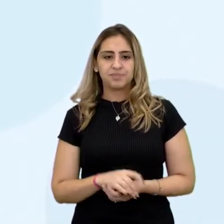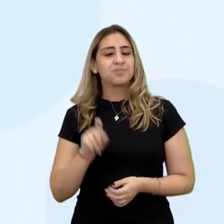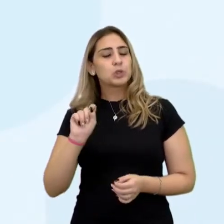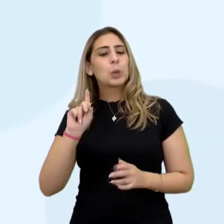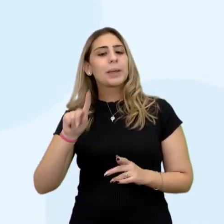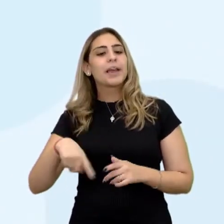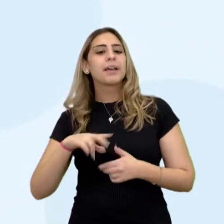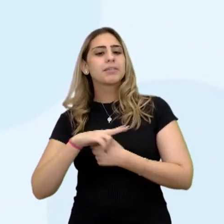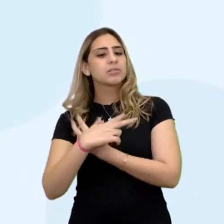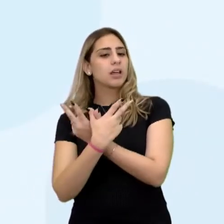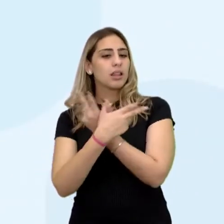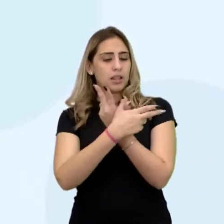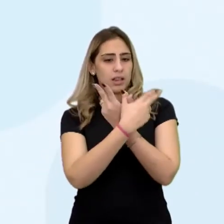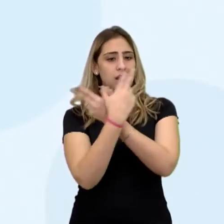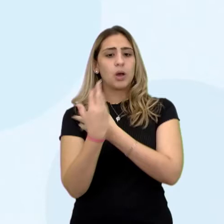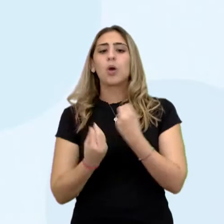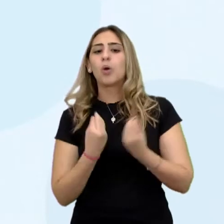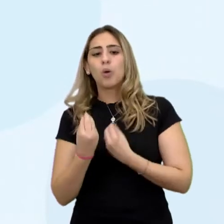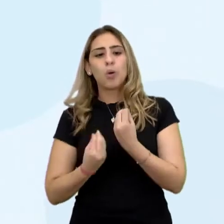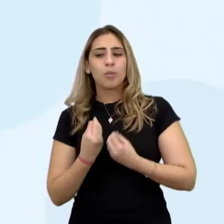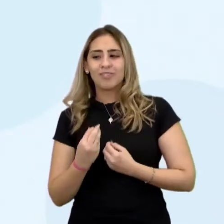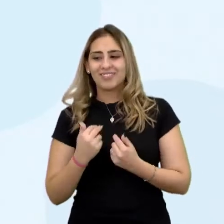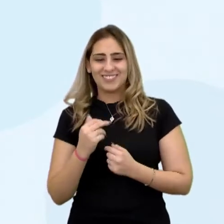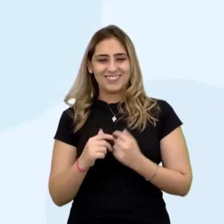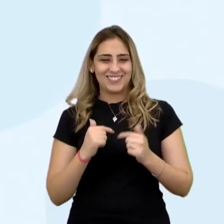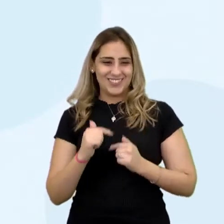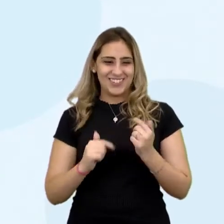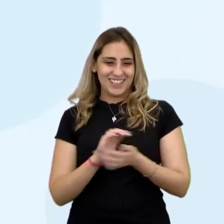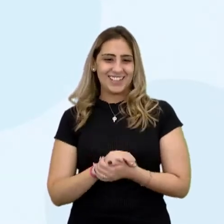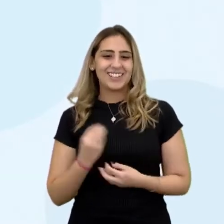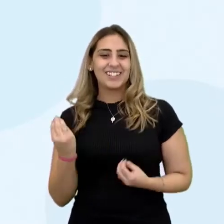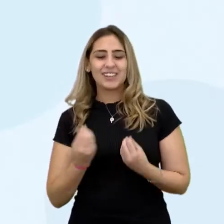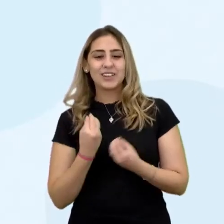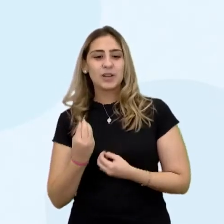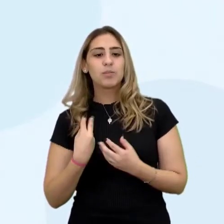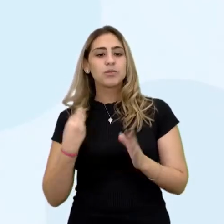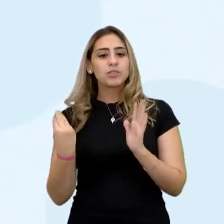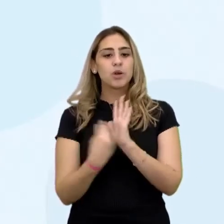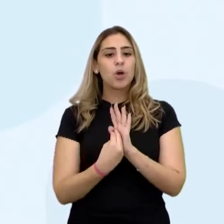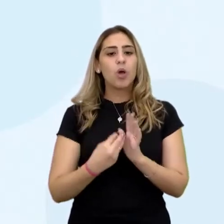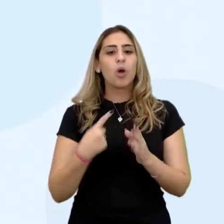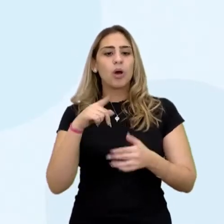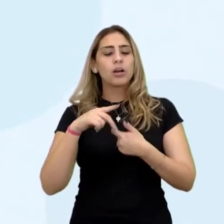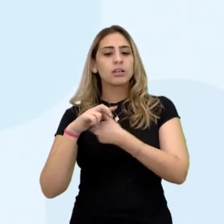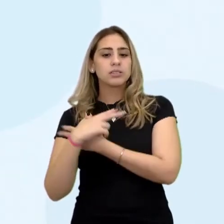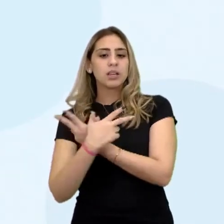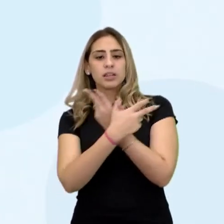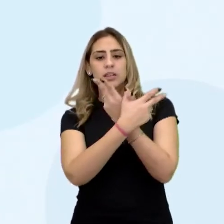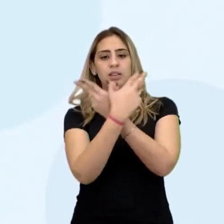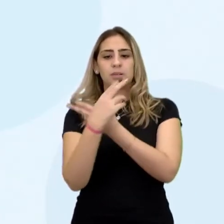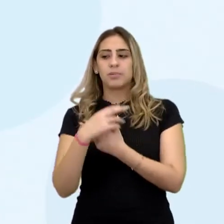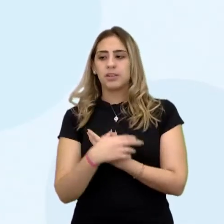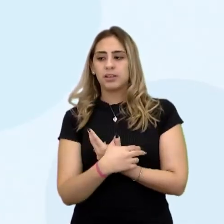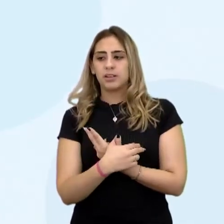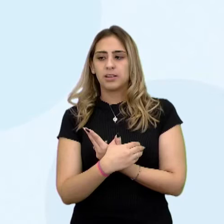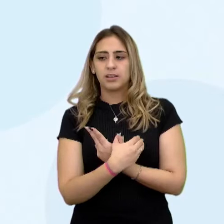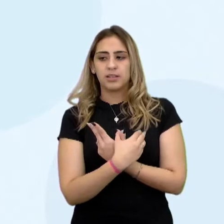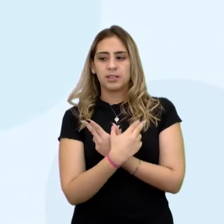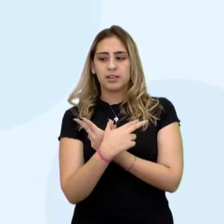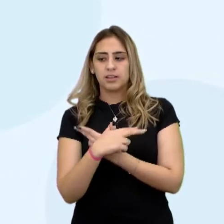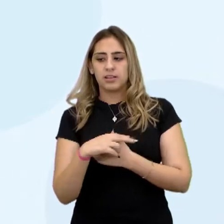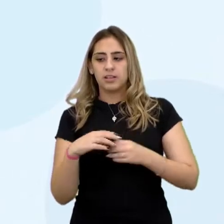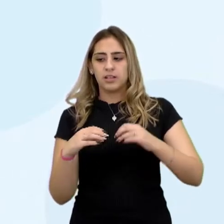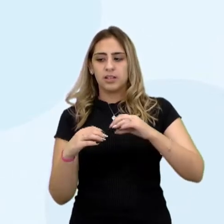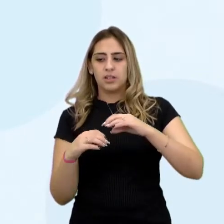são satélites, como funcionam, como se coloca um satélite em órbita, né? Qual